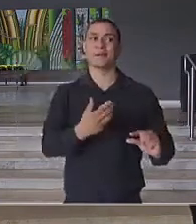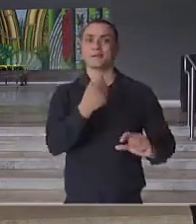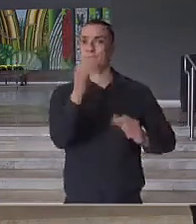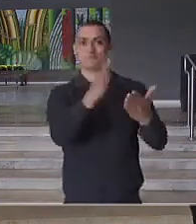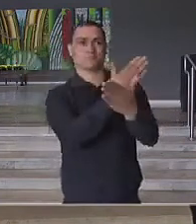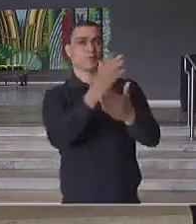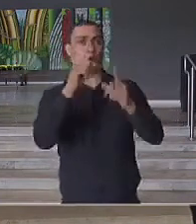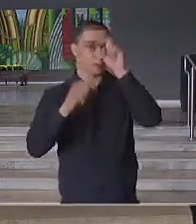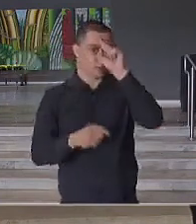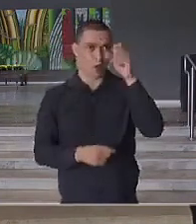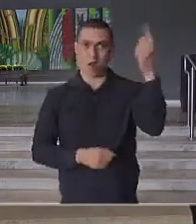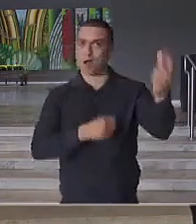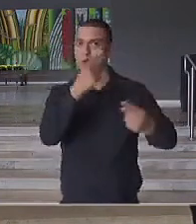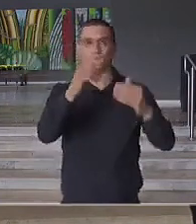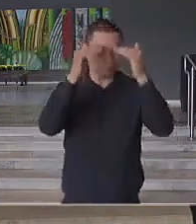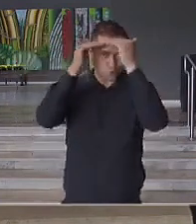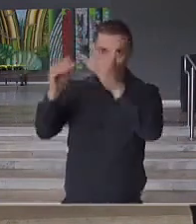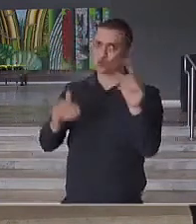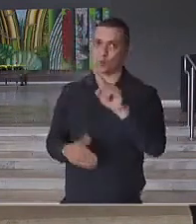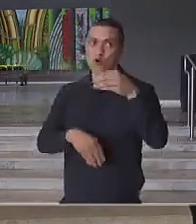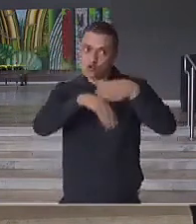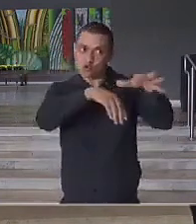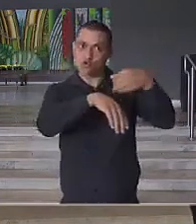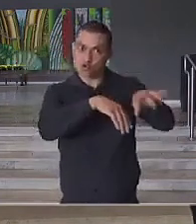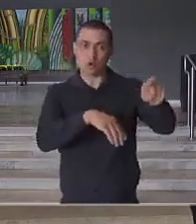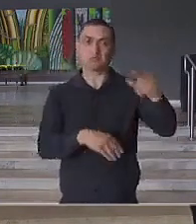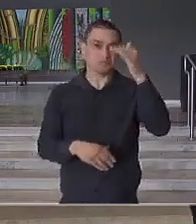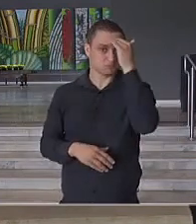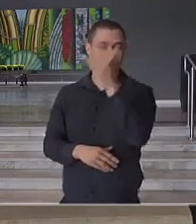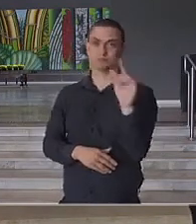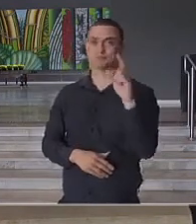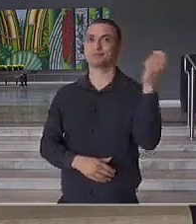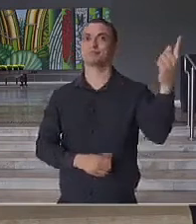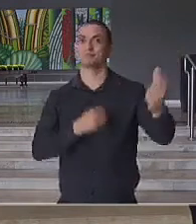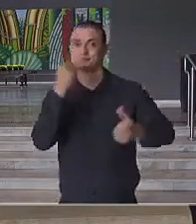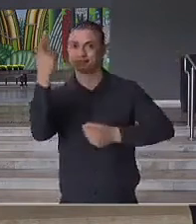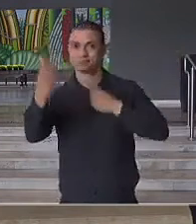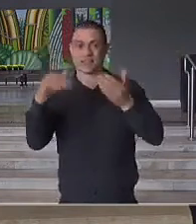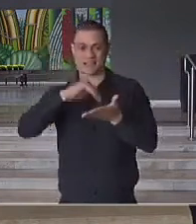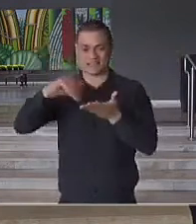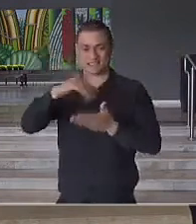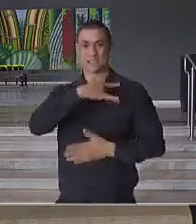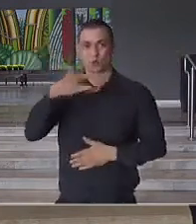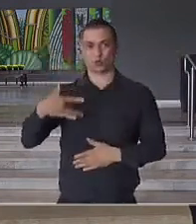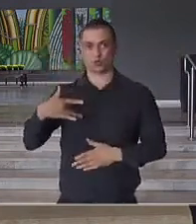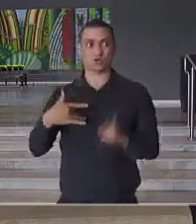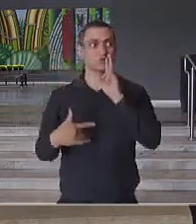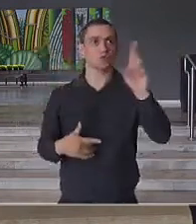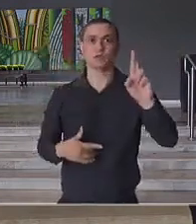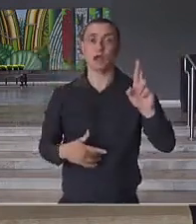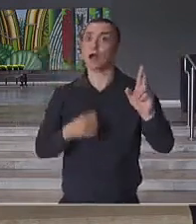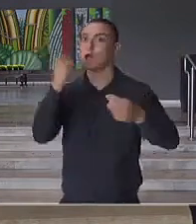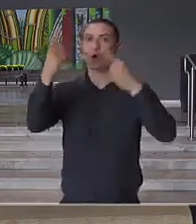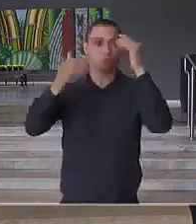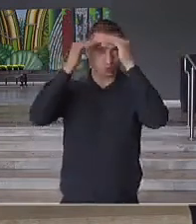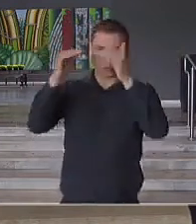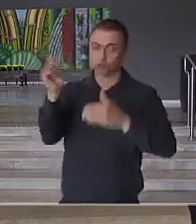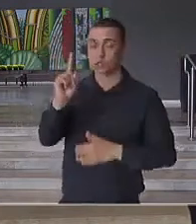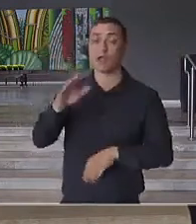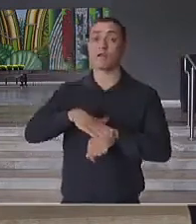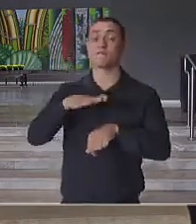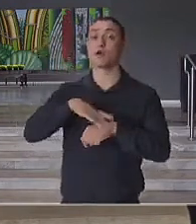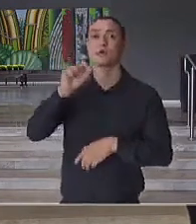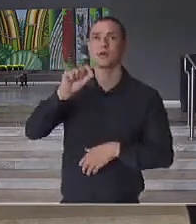alguns não seguiram as recomendações que foi dada pela Secretaria de Estado da Saúde e o fizeram